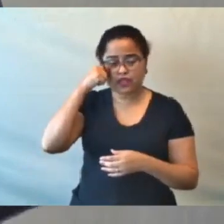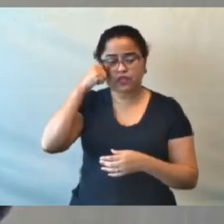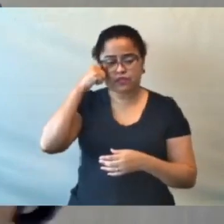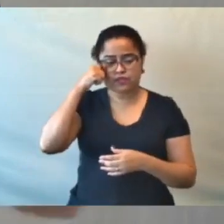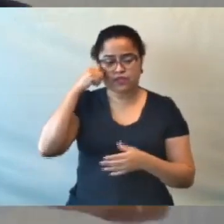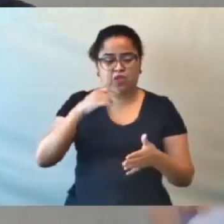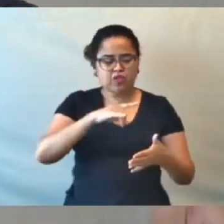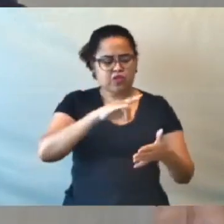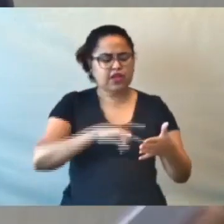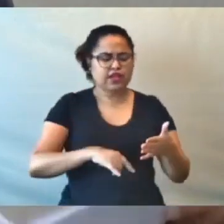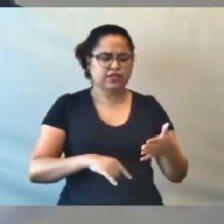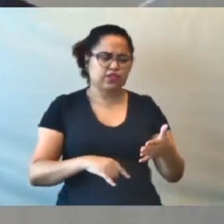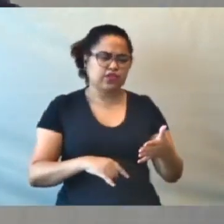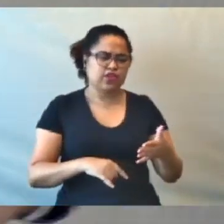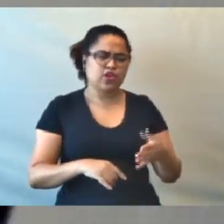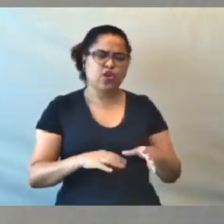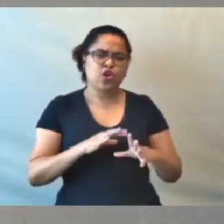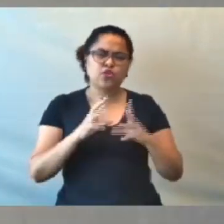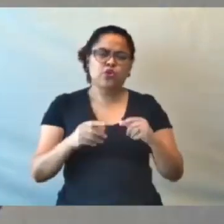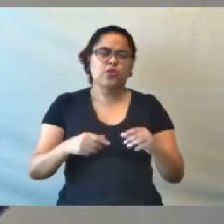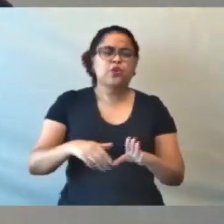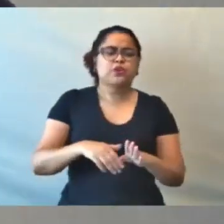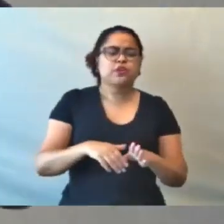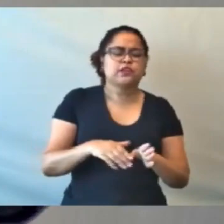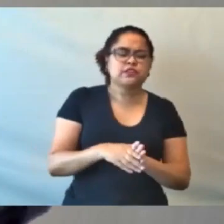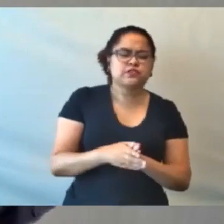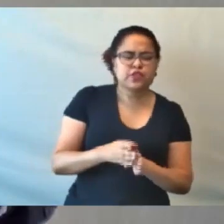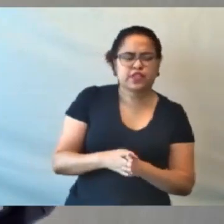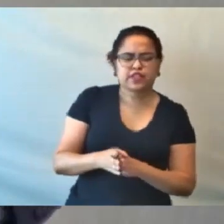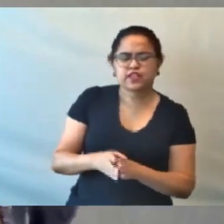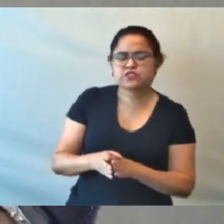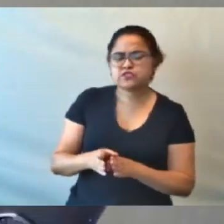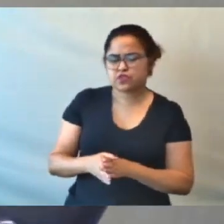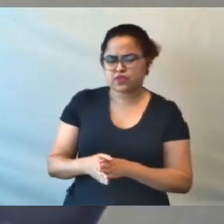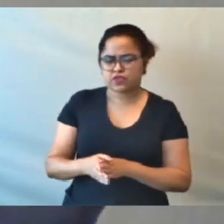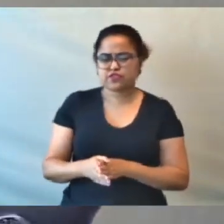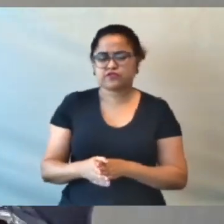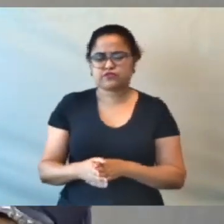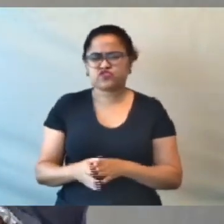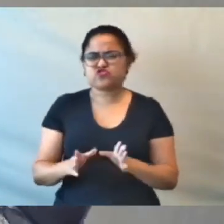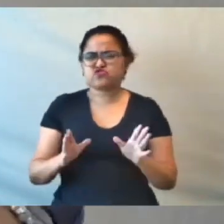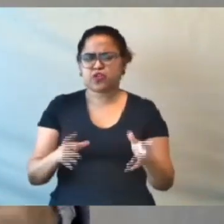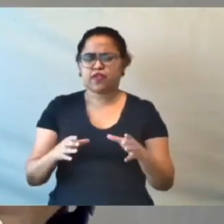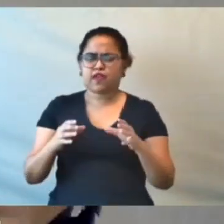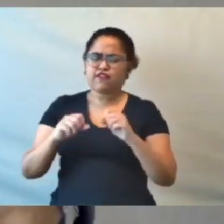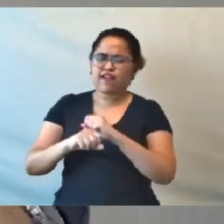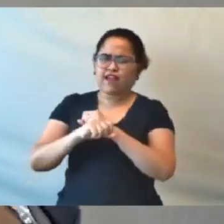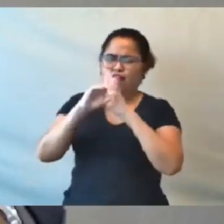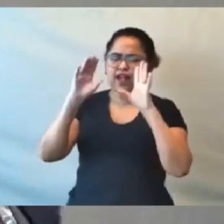de 2022 já deixavam muito claro que todo o conhecimento científico acadêmico